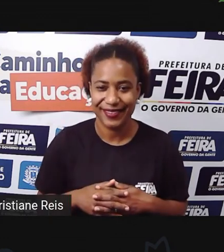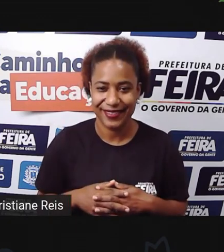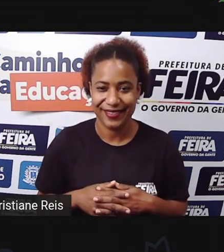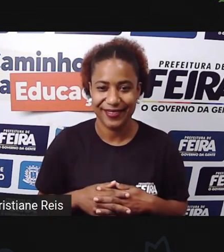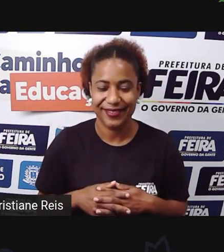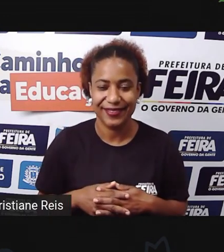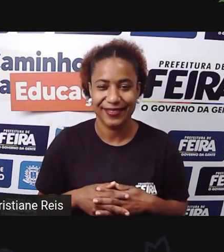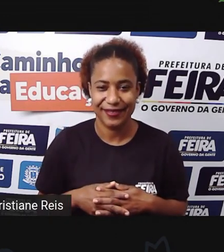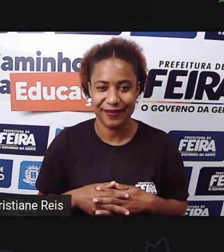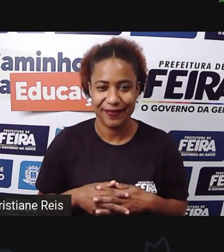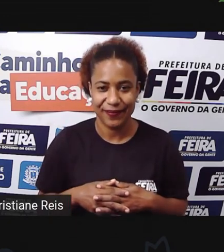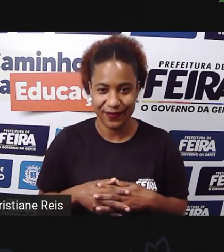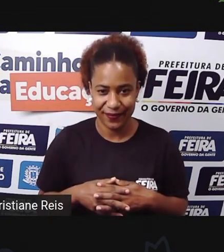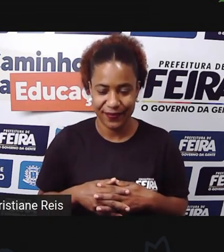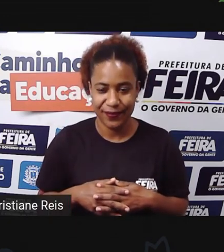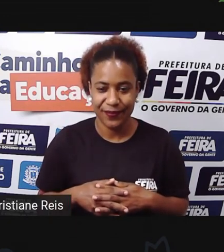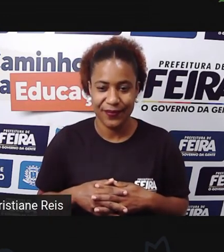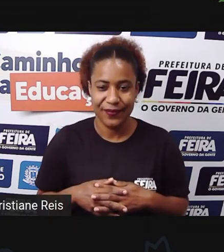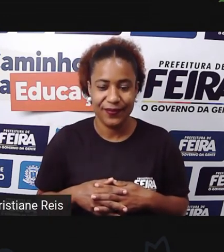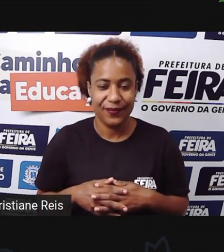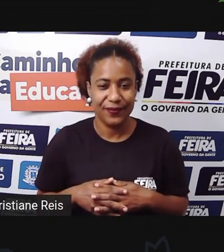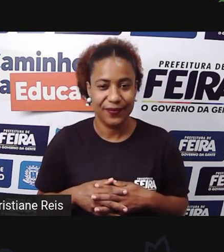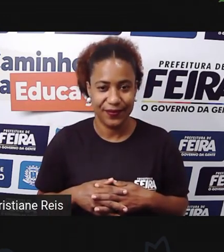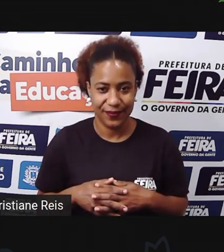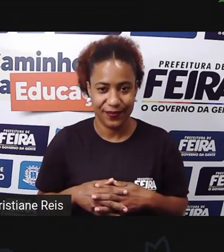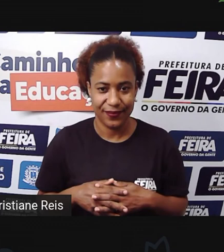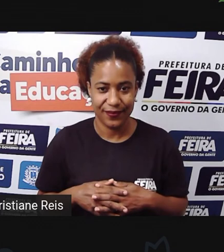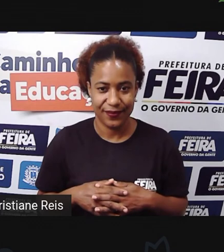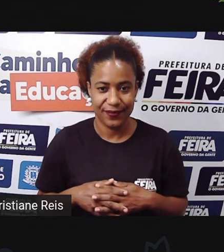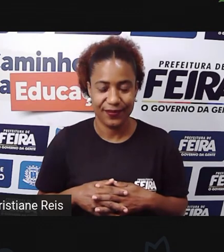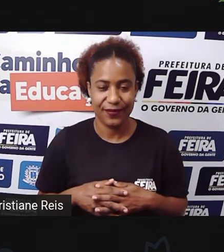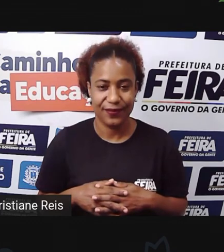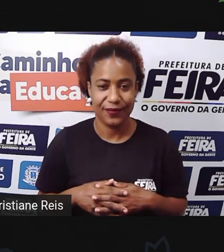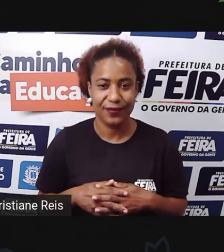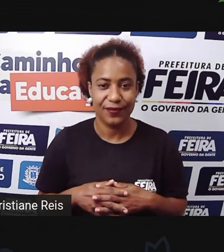Pronto, vamos escrever aqui rapidinho uma frase, ó, usando as duas cores.